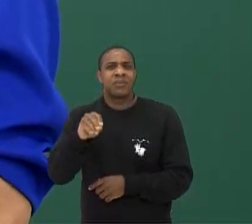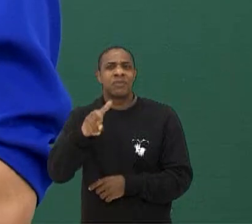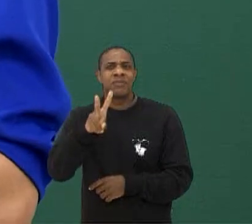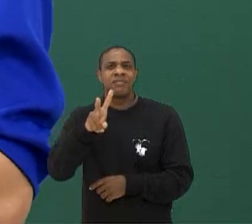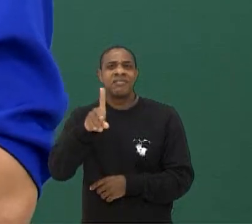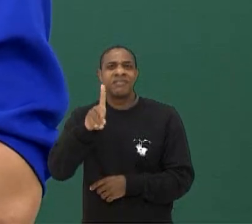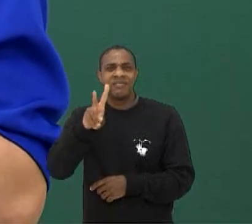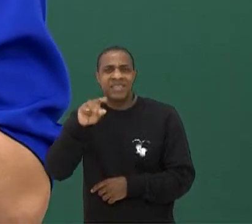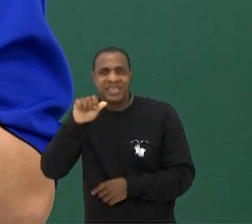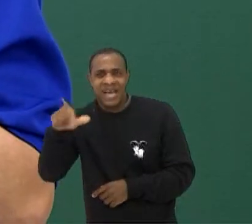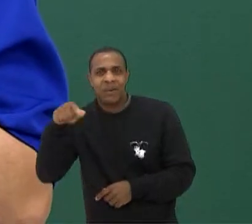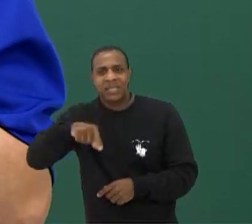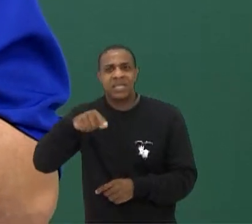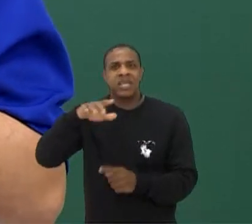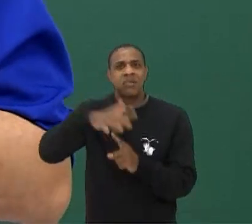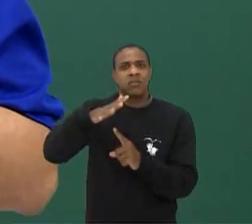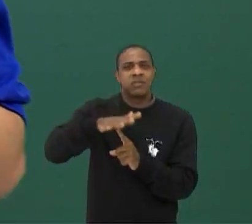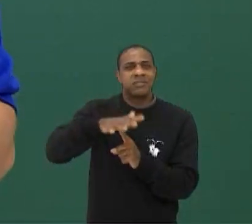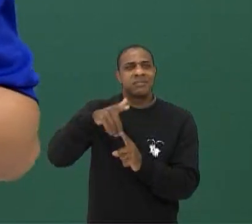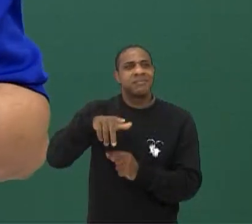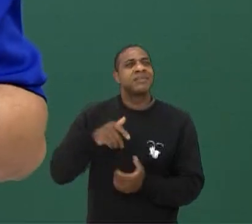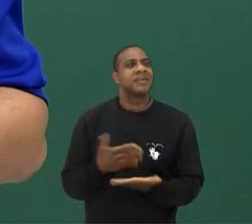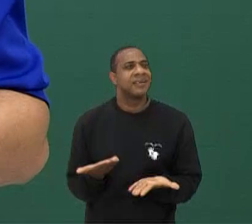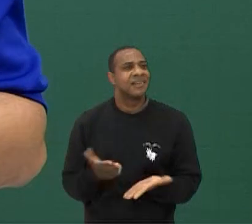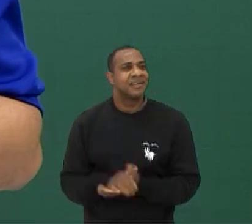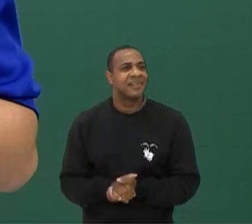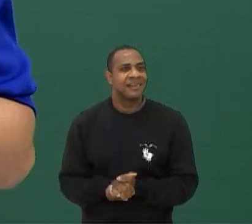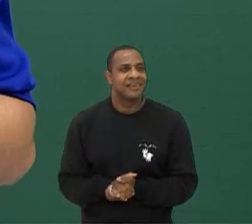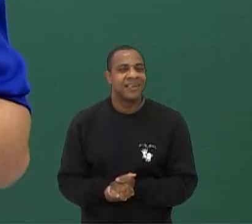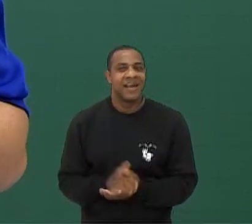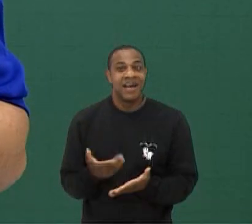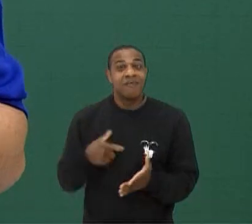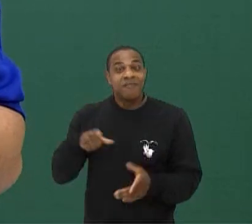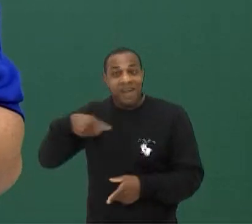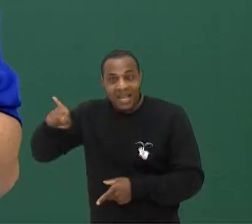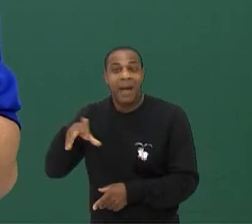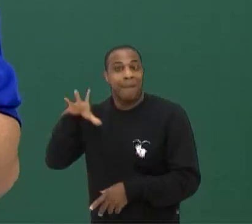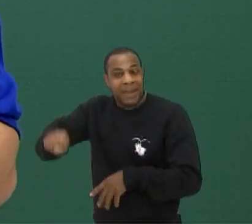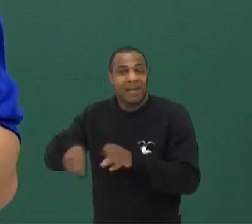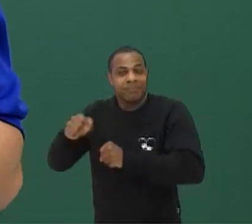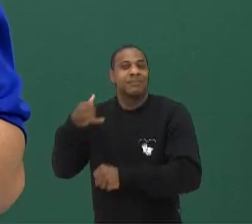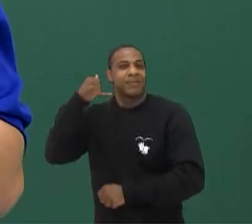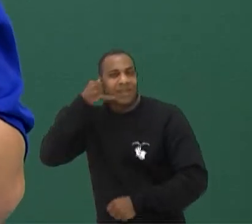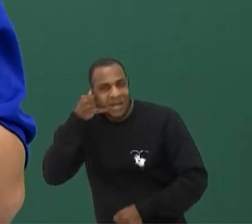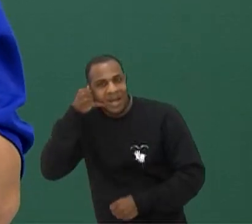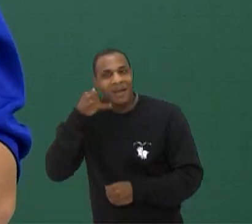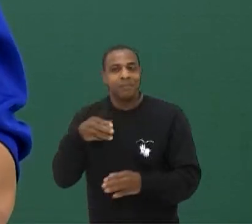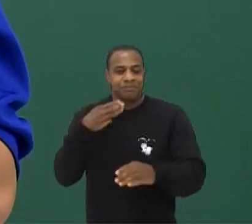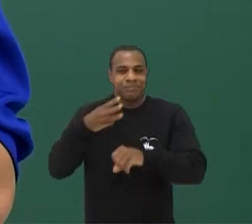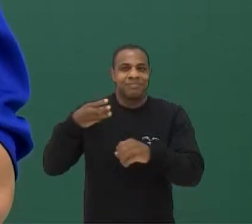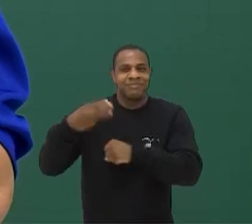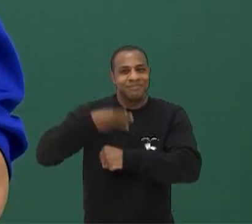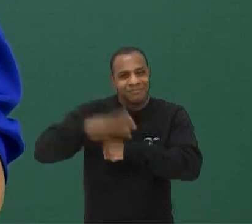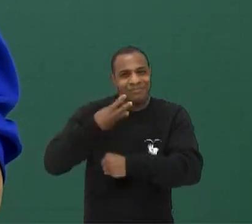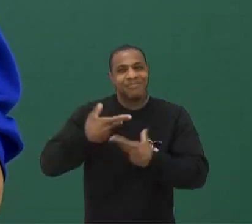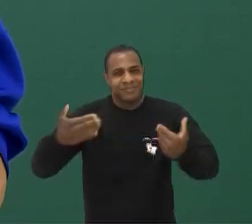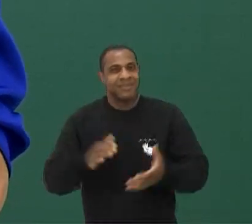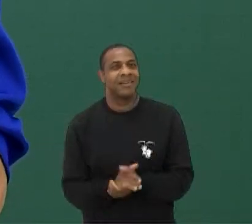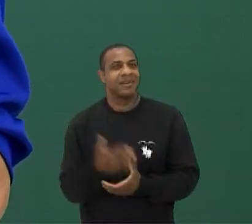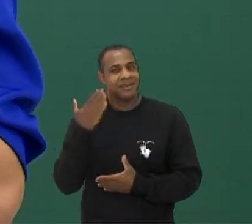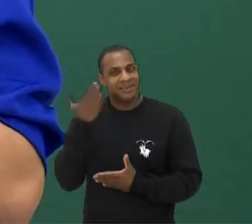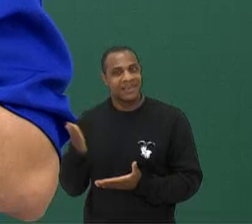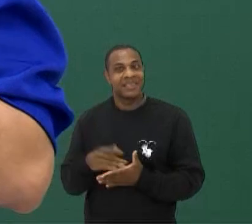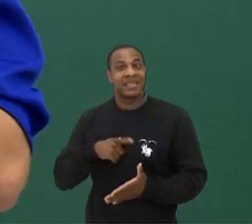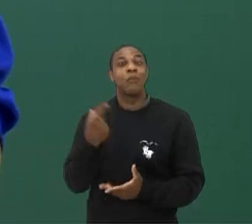Ainda, antes da gente entrar aqui no nosso quiz, corre pegar o teu celular, o aplicativo, vamos lá responder. Corre lá. Ó, a gente tem aqui antes